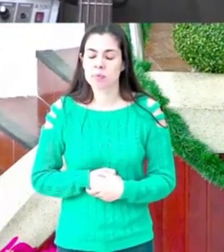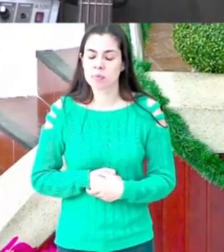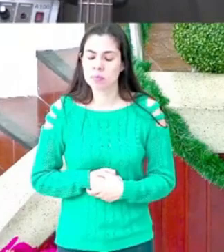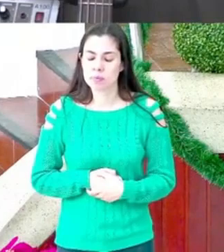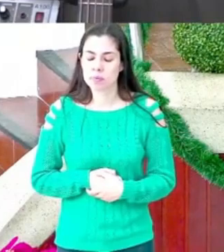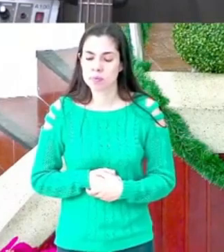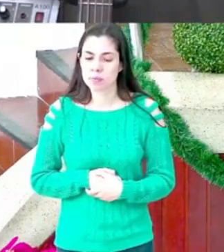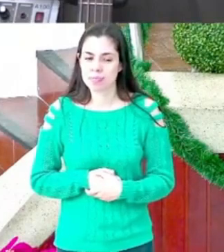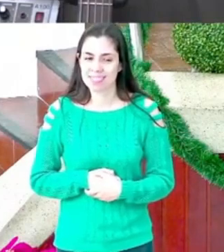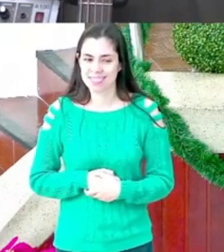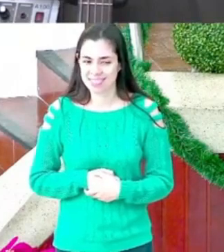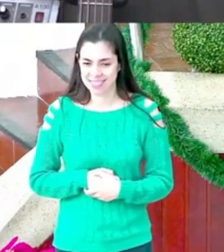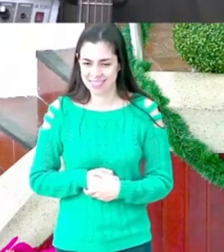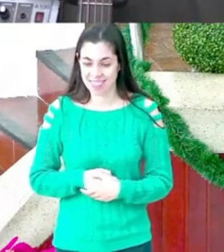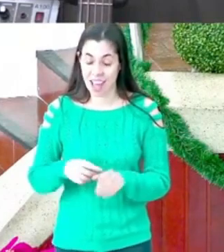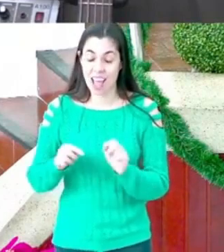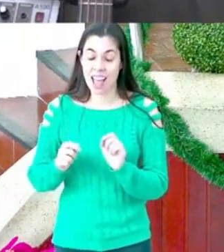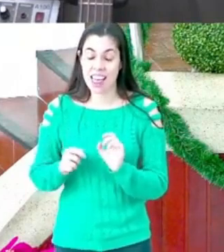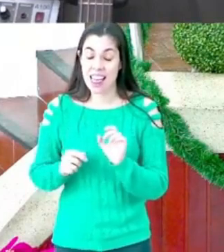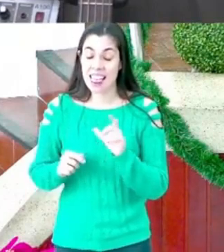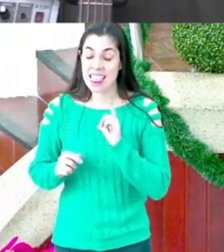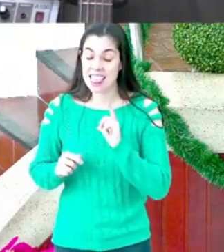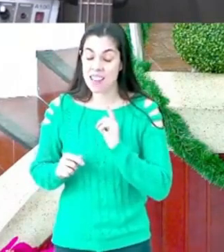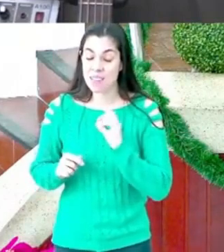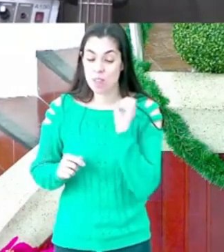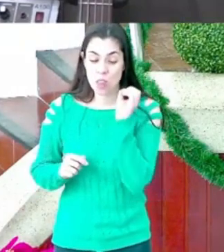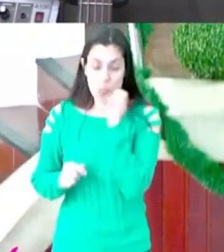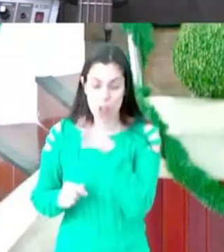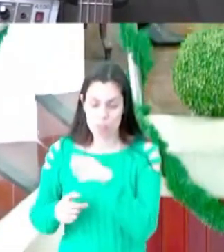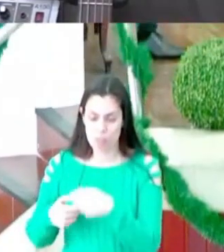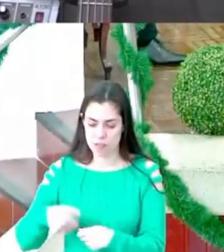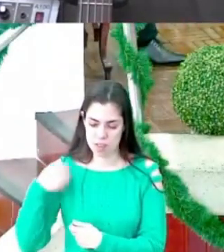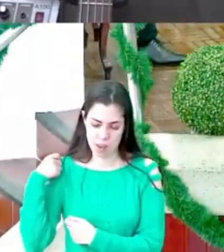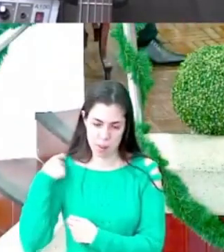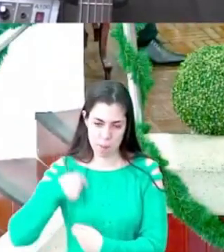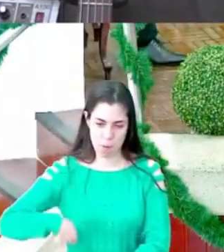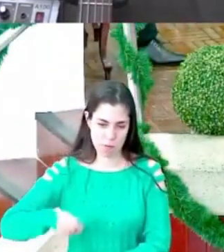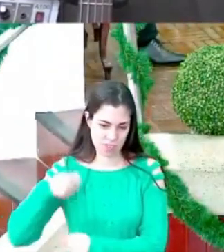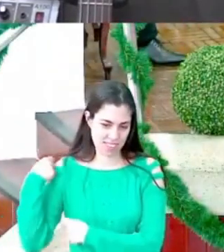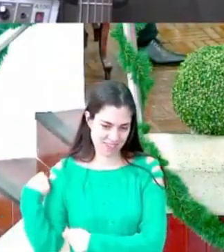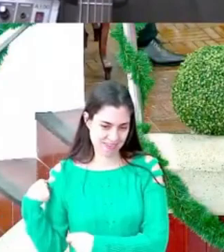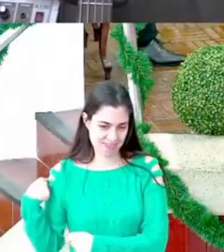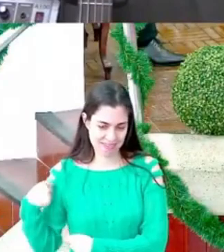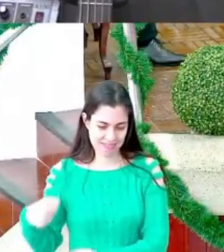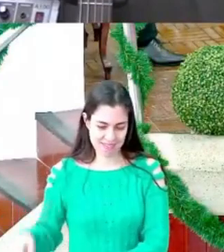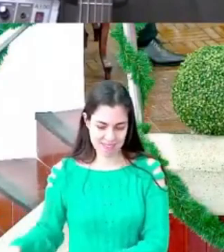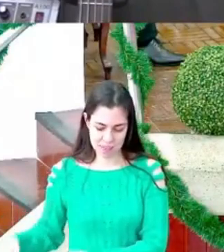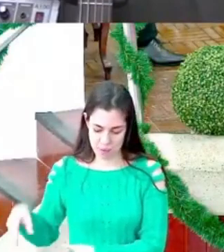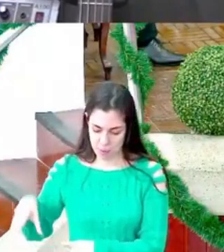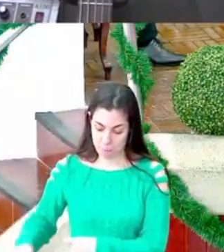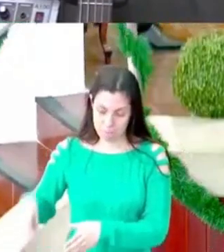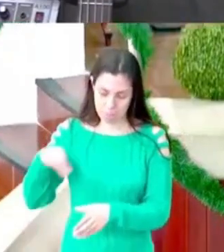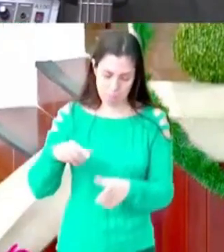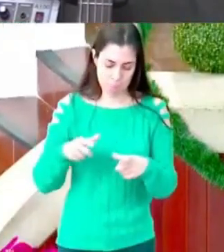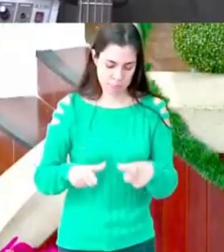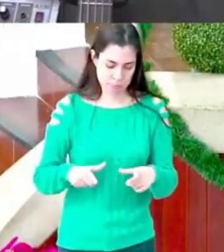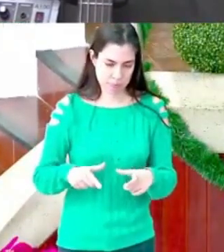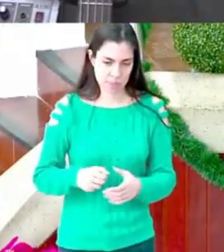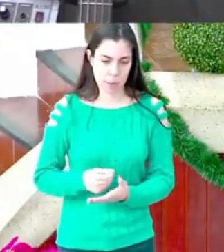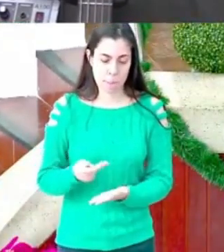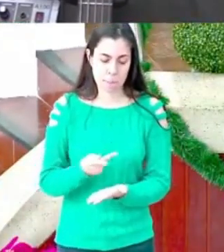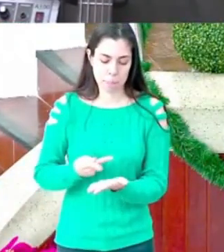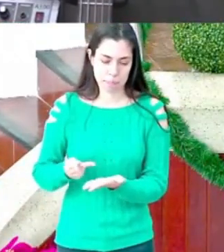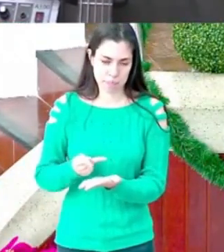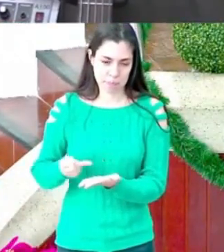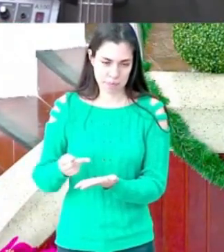eco bag agora, né? Para você desenhar. E o desenho seria um projeto de fazer